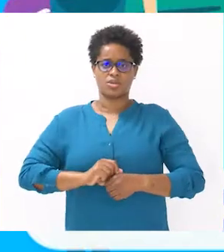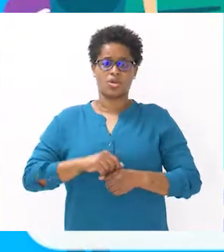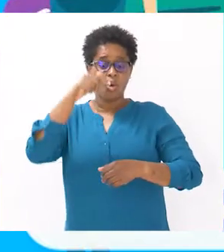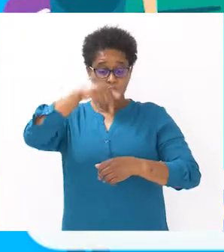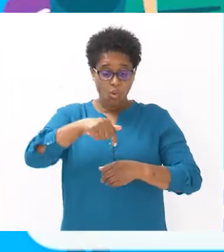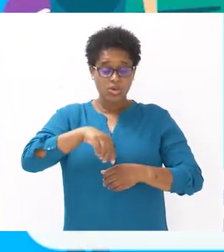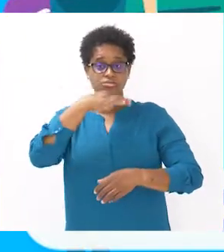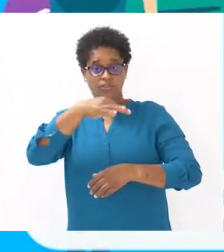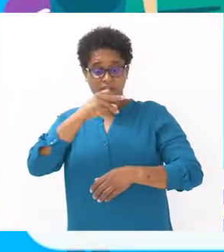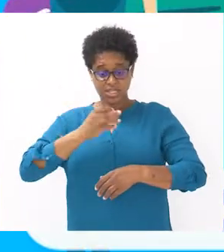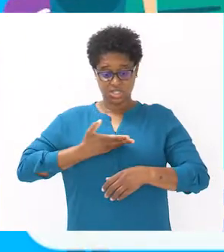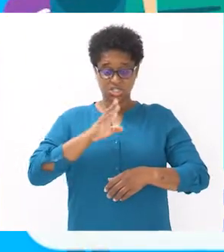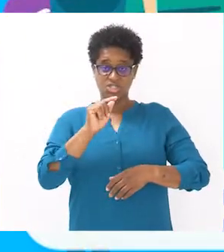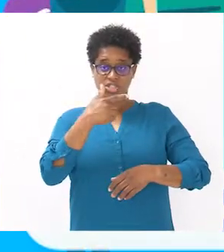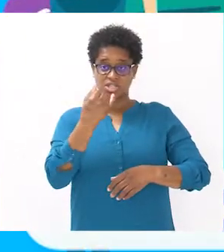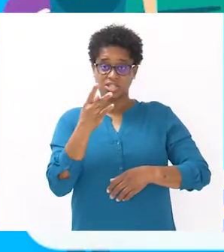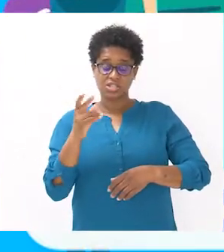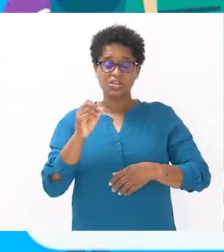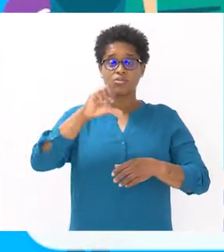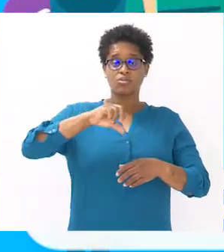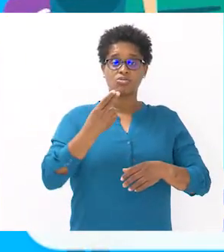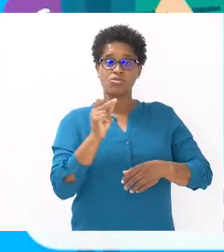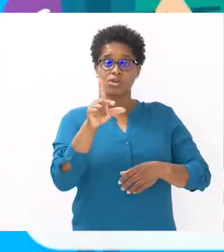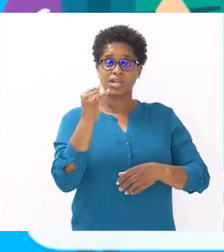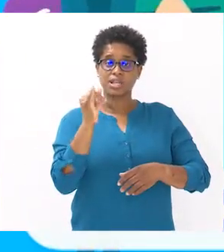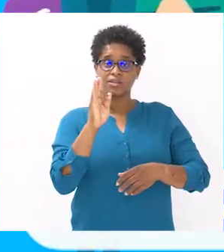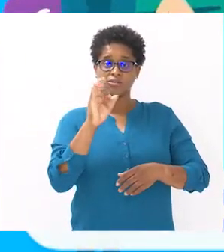vamos falar de adjetivos qualificativos.